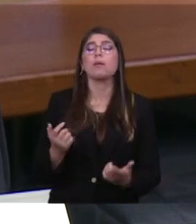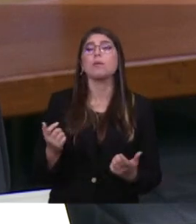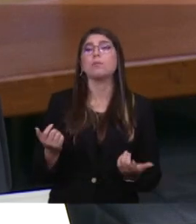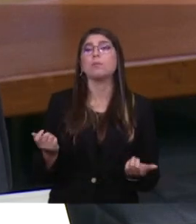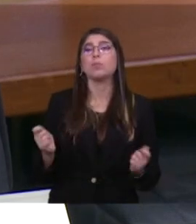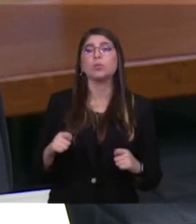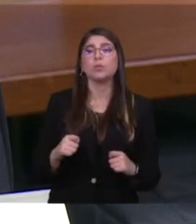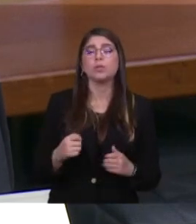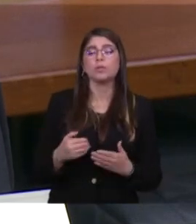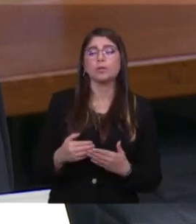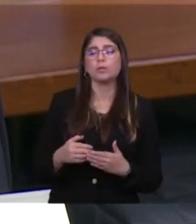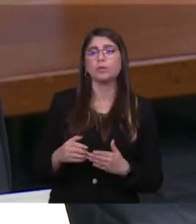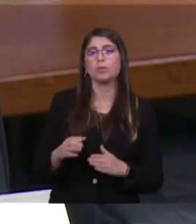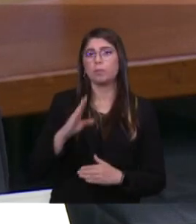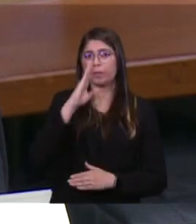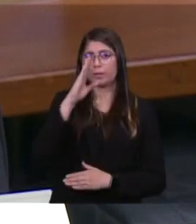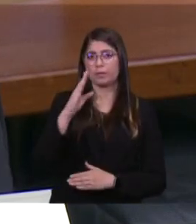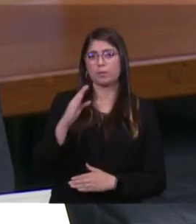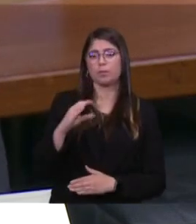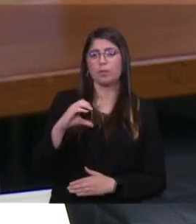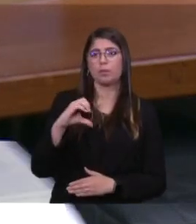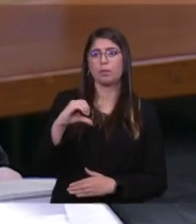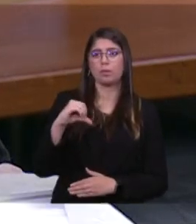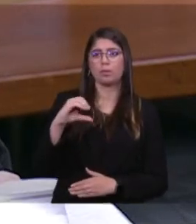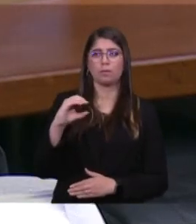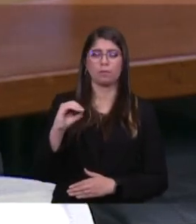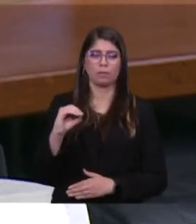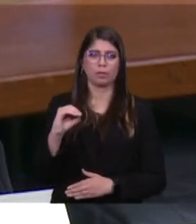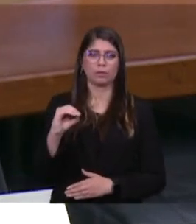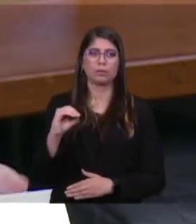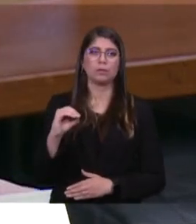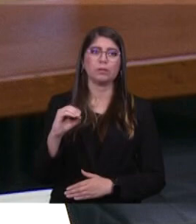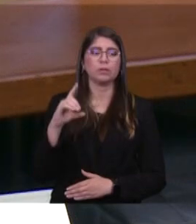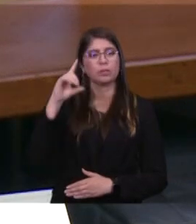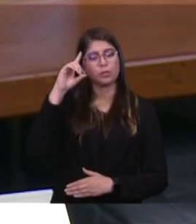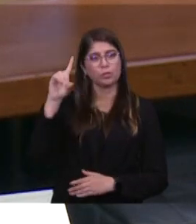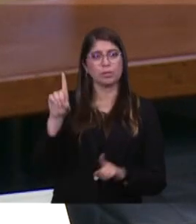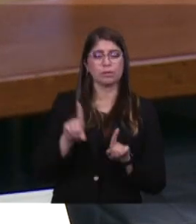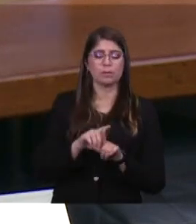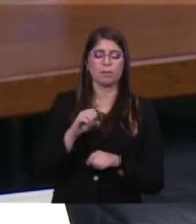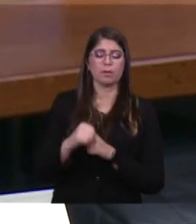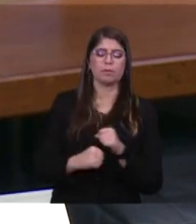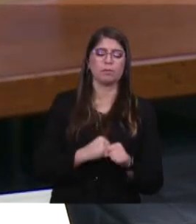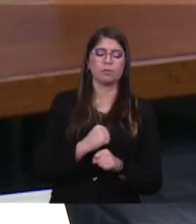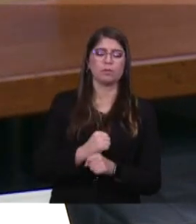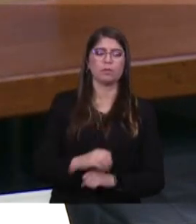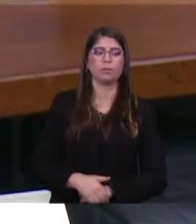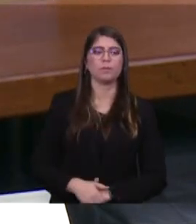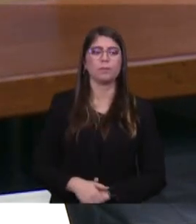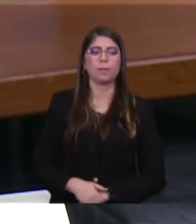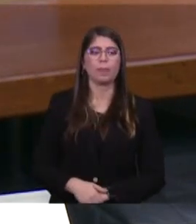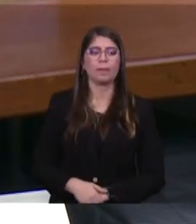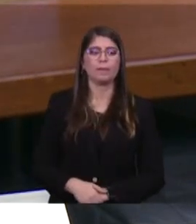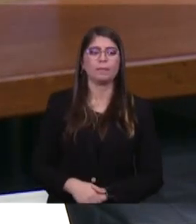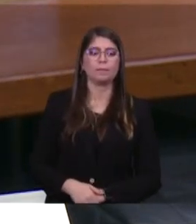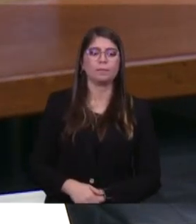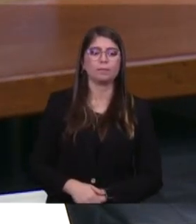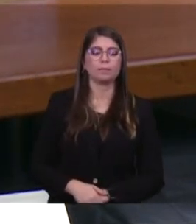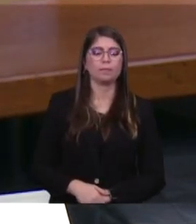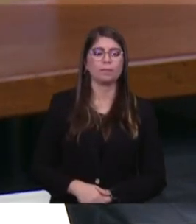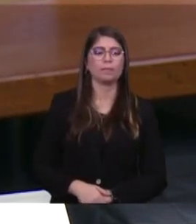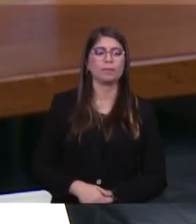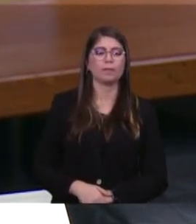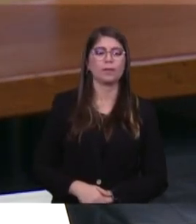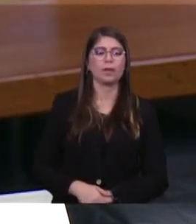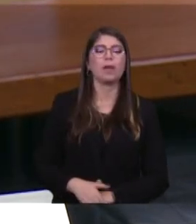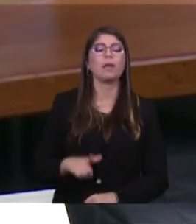da anterioridade nonagesimal e anual. A Presidência da República prestou